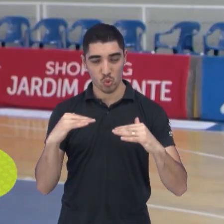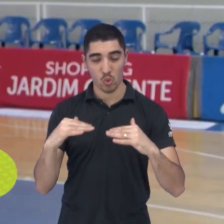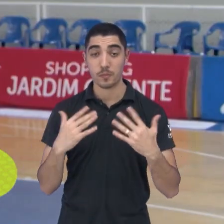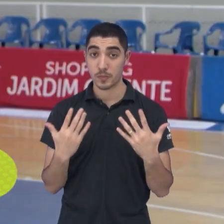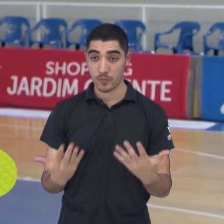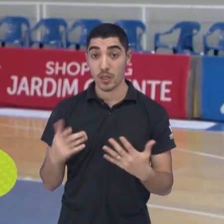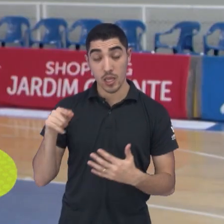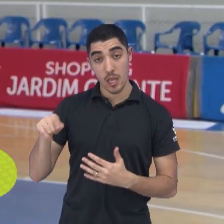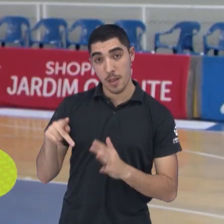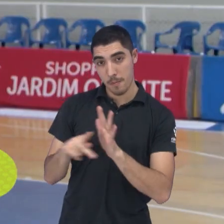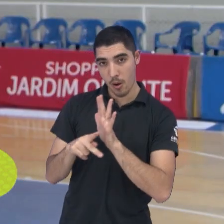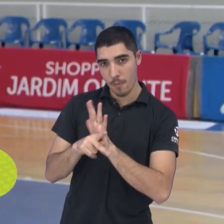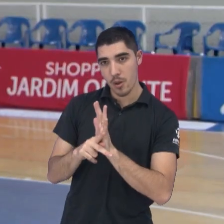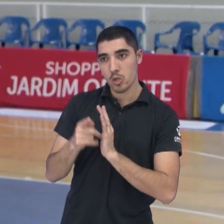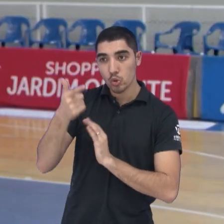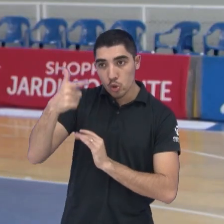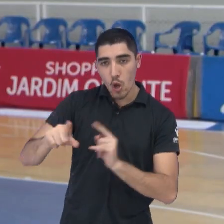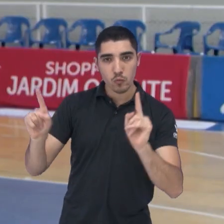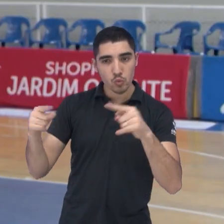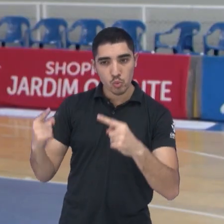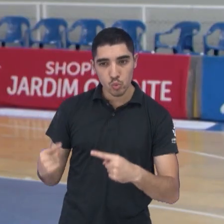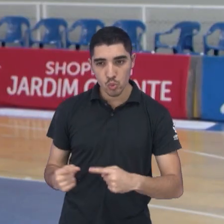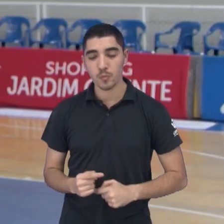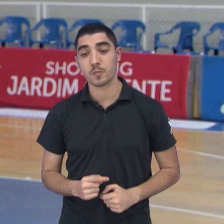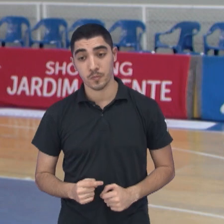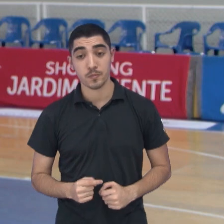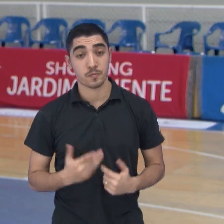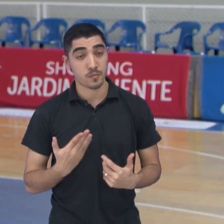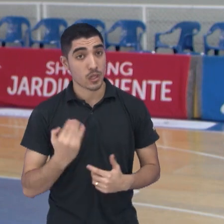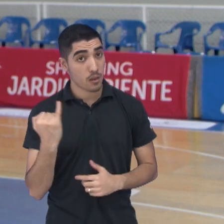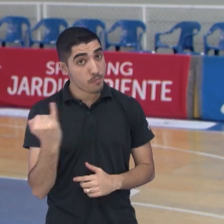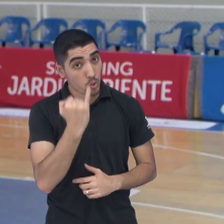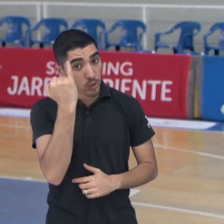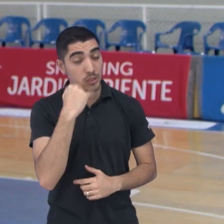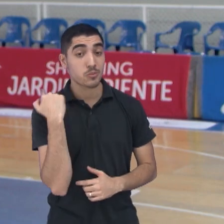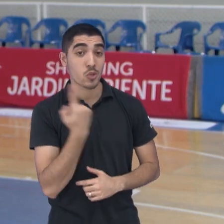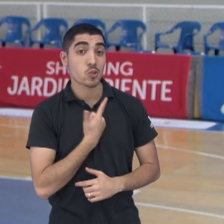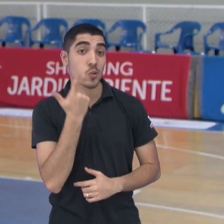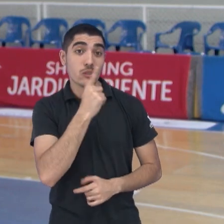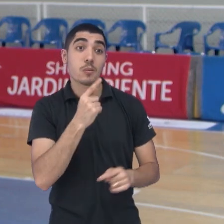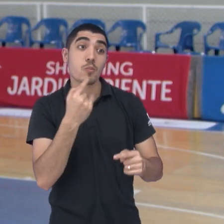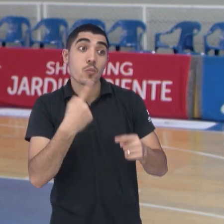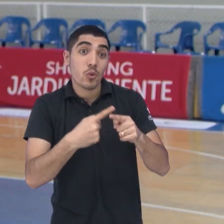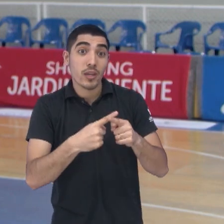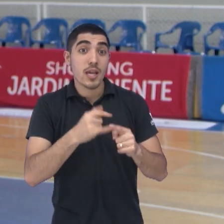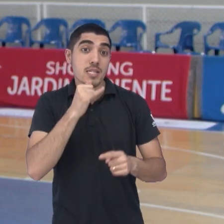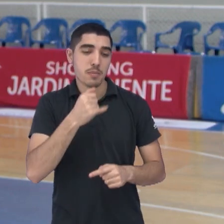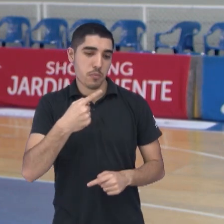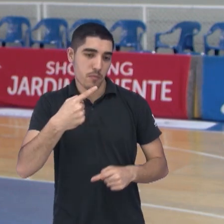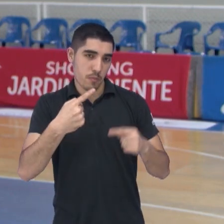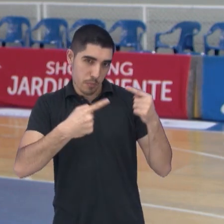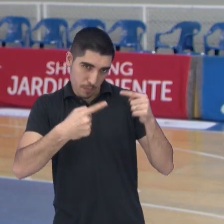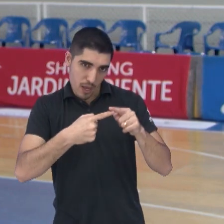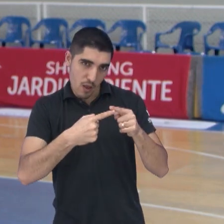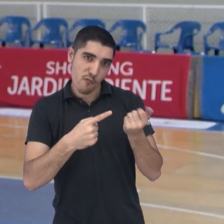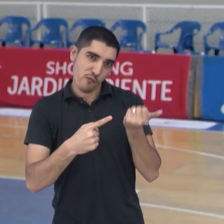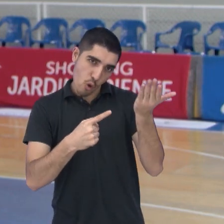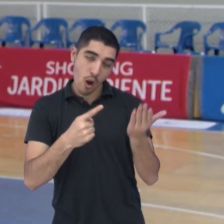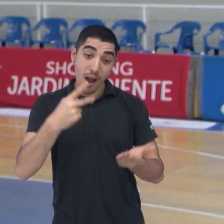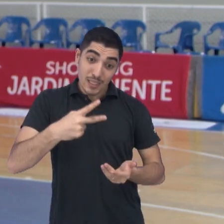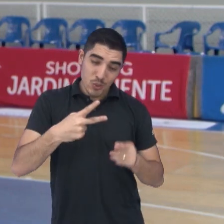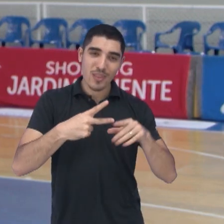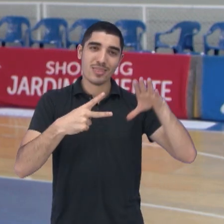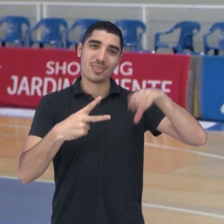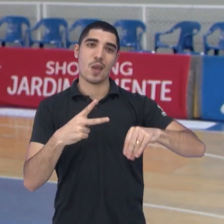de realinhamento. Muito importante, né? Porque também gera o fator casa, né? Então, pra